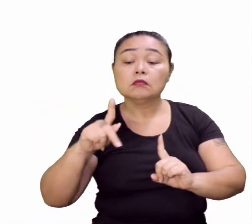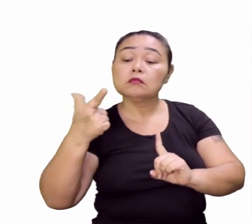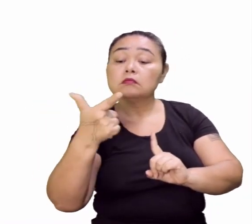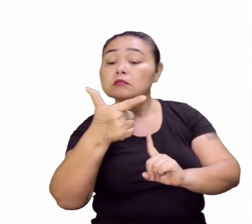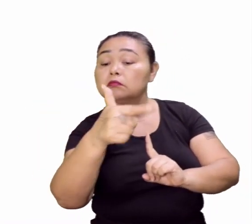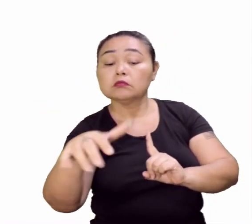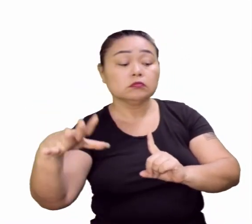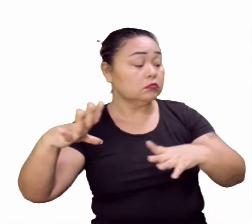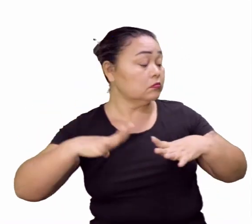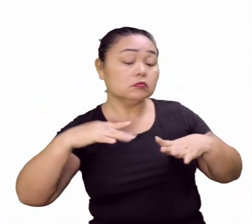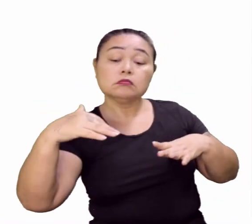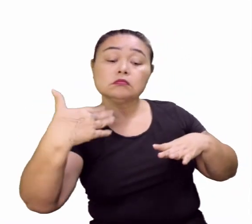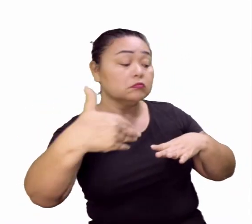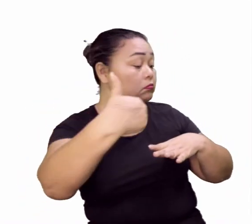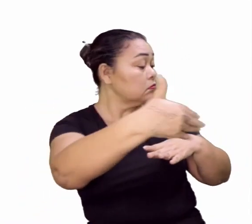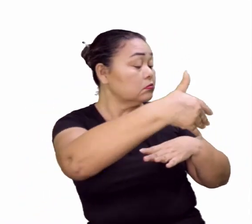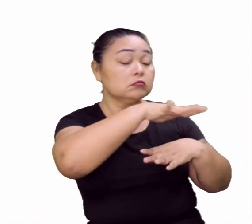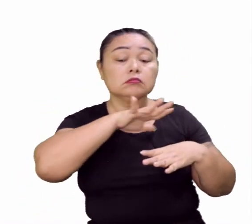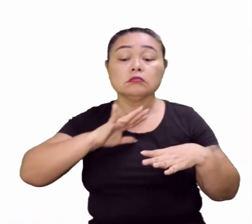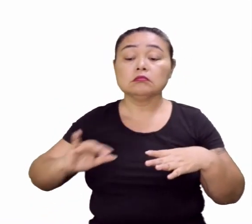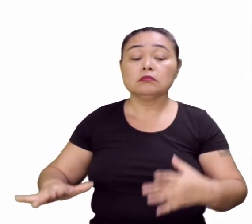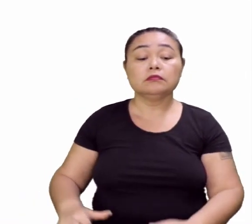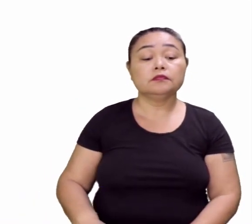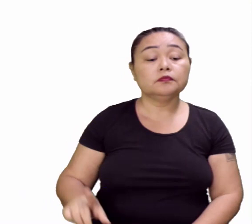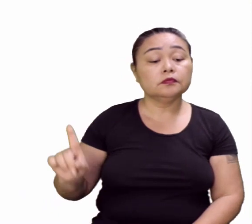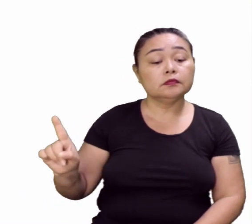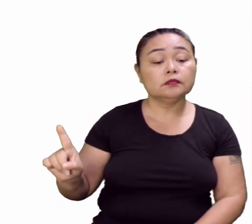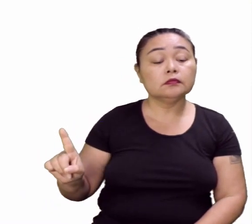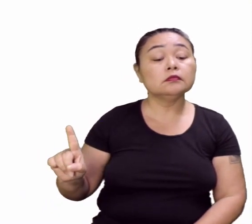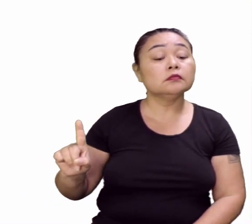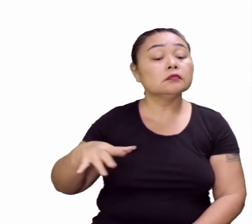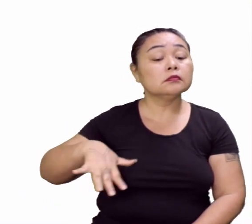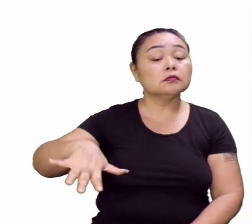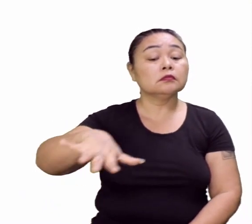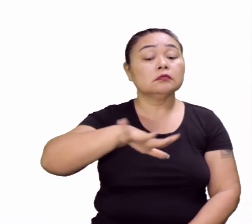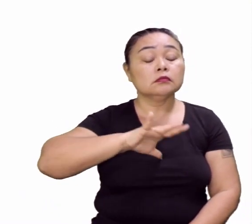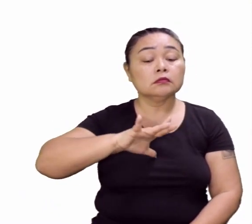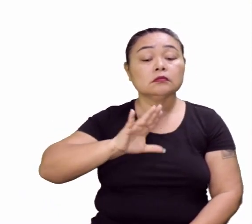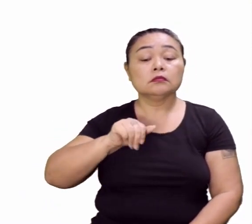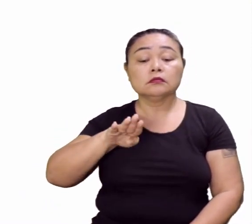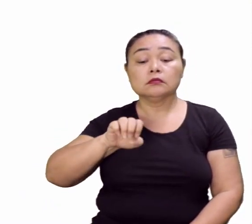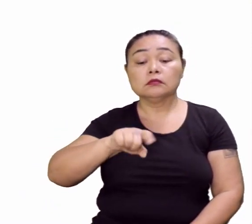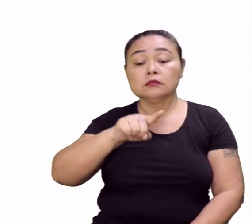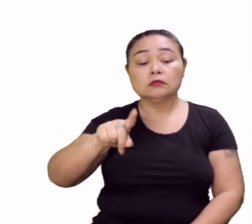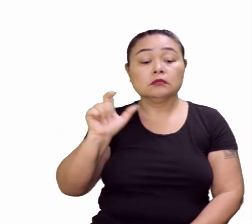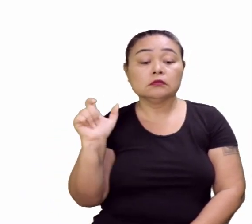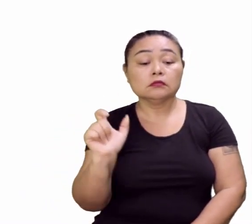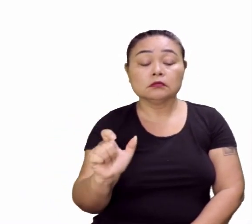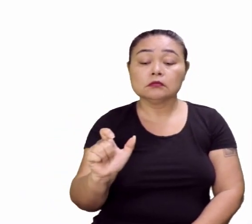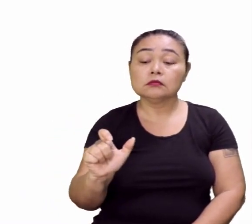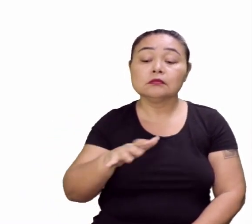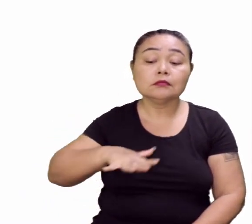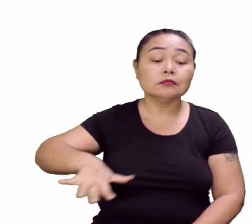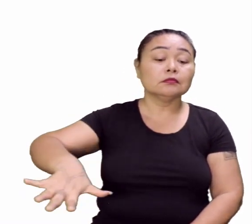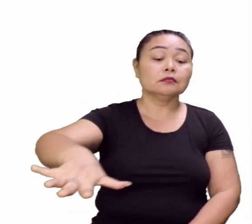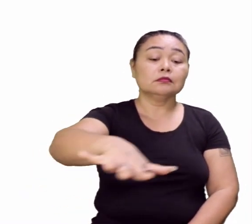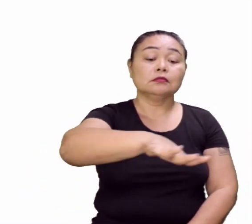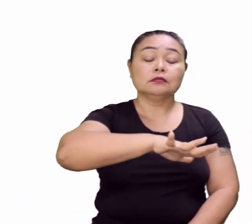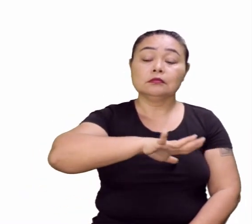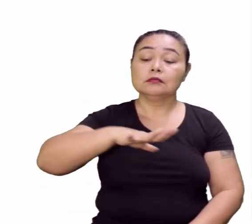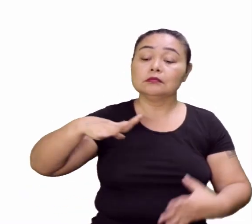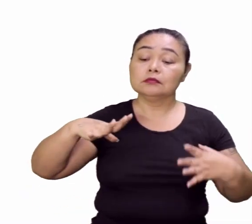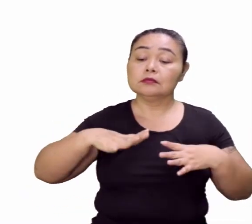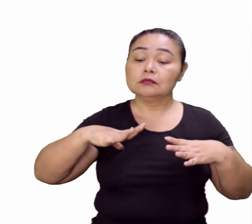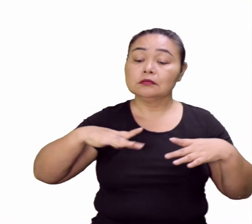econômica sobre as demais cidades da região metropolitana. A região onde ocorre a conurbação chama-se